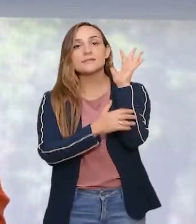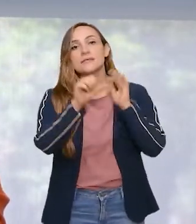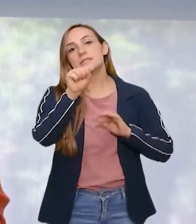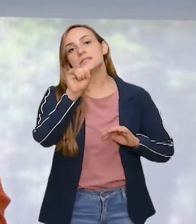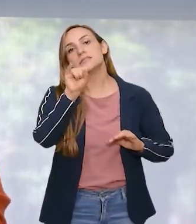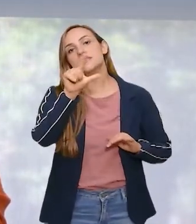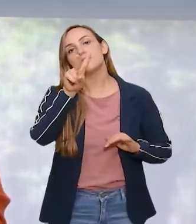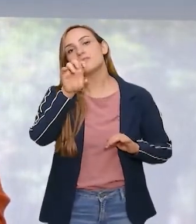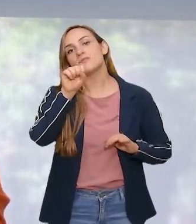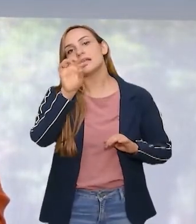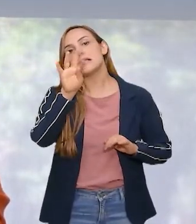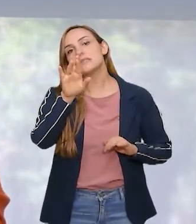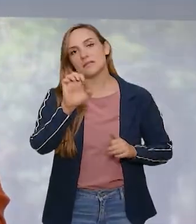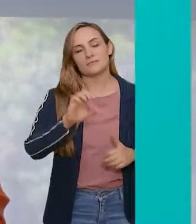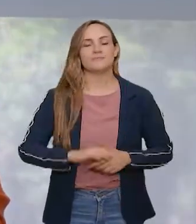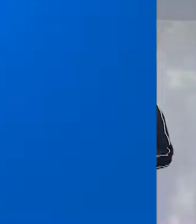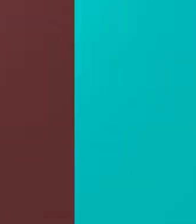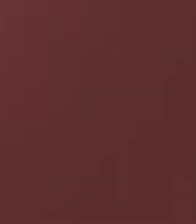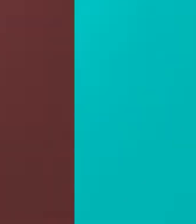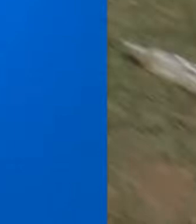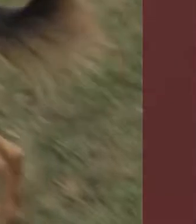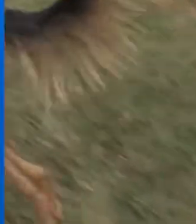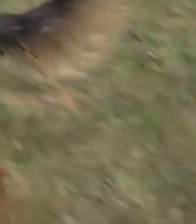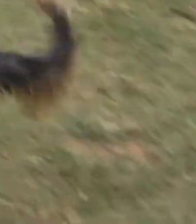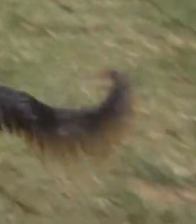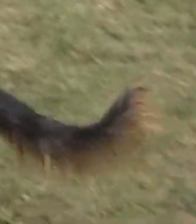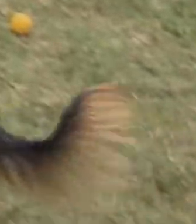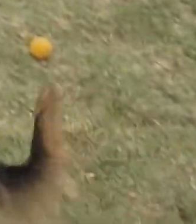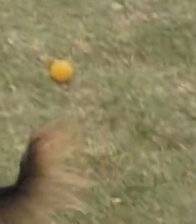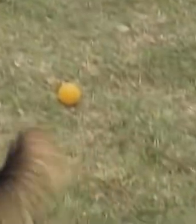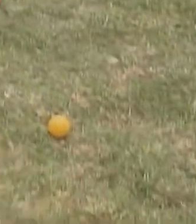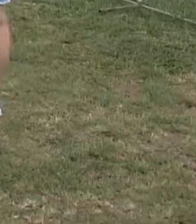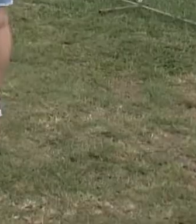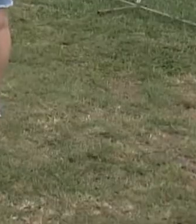resgate de bichos silvestres. Confira.